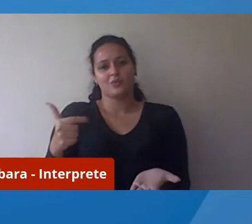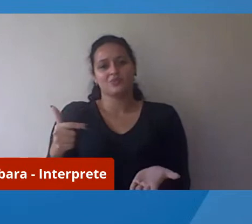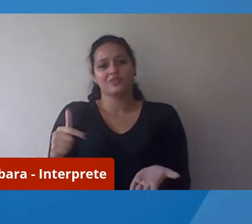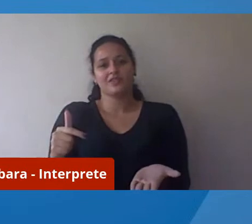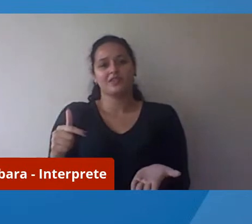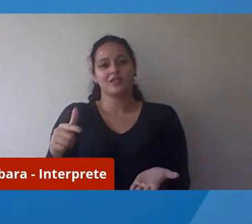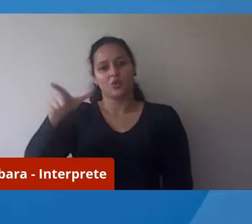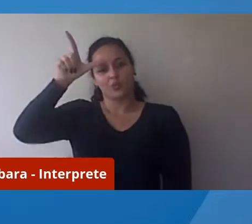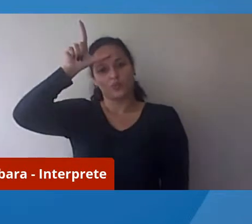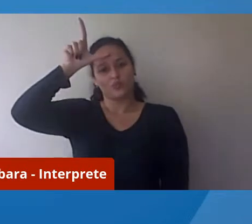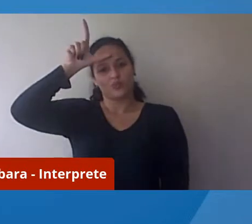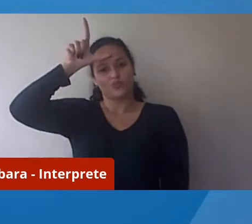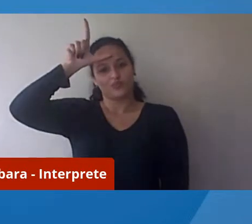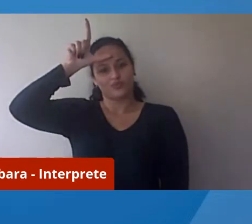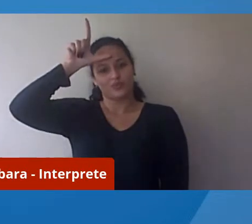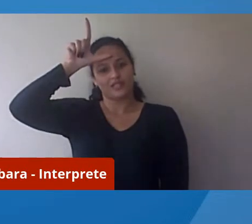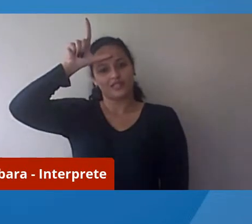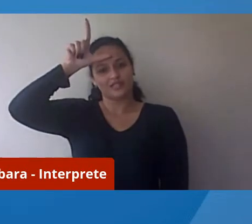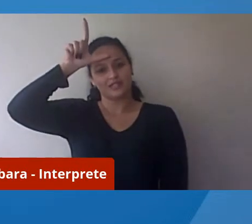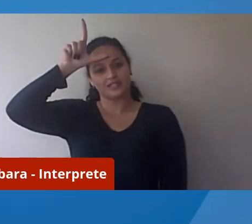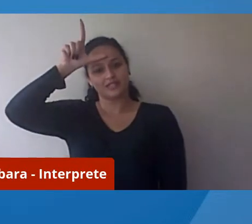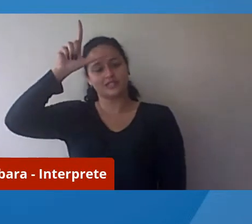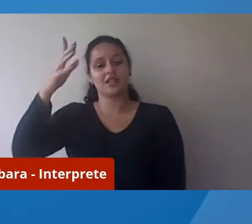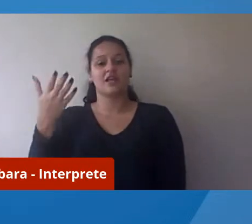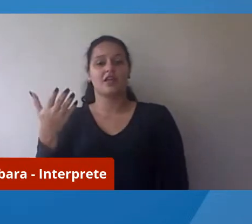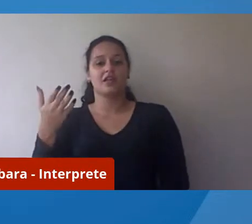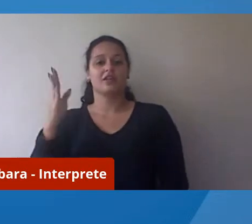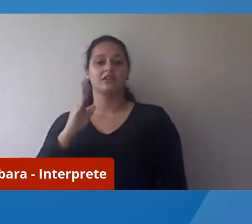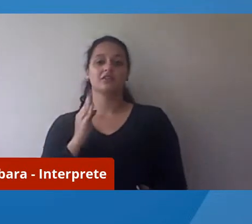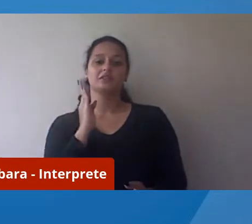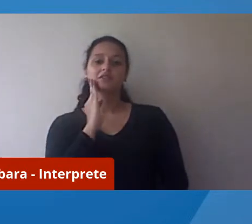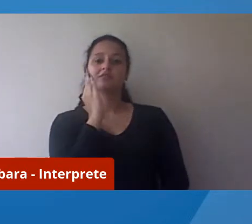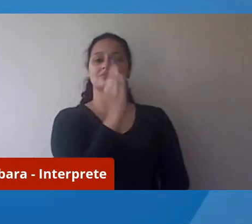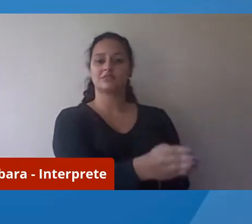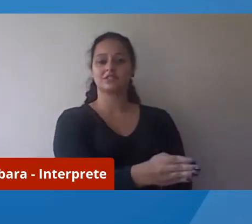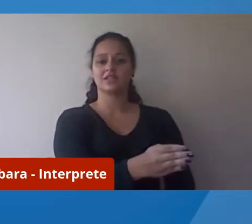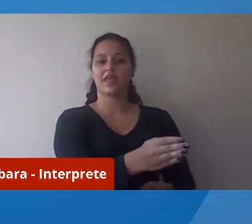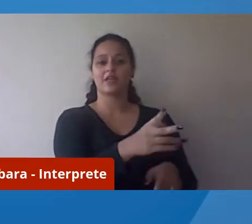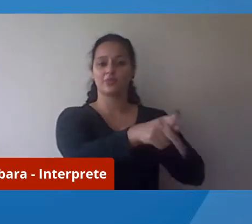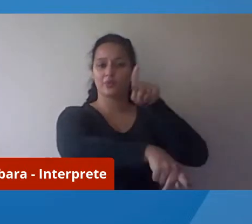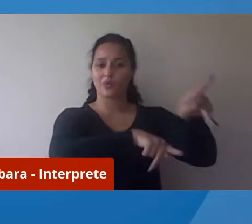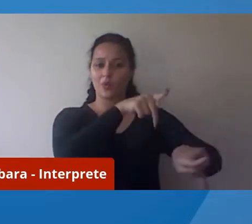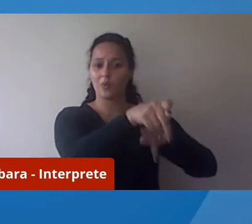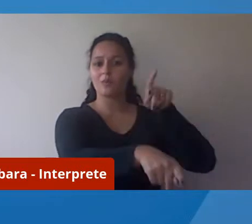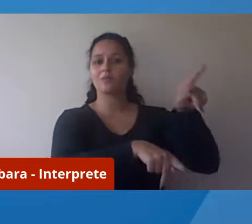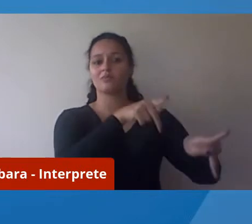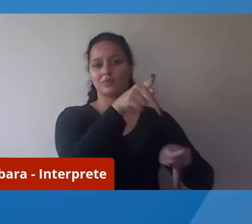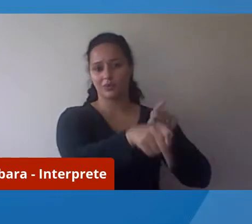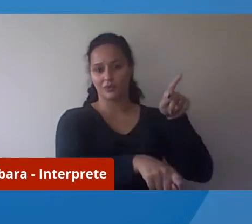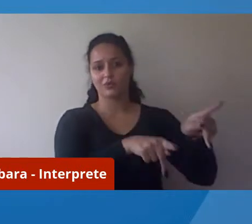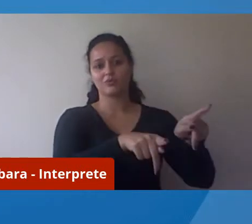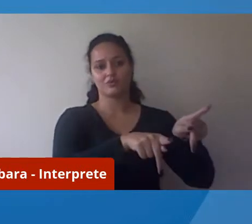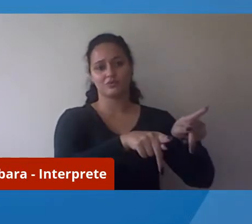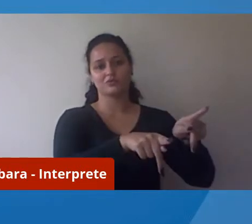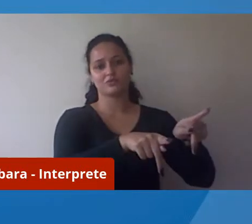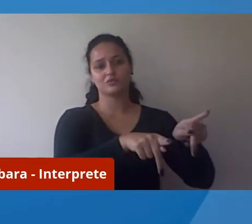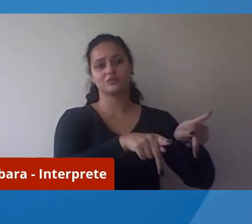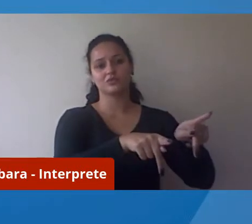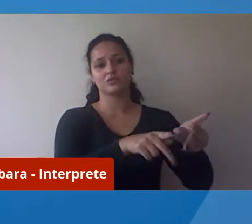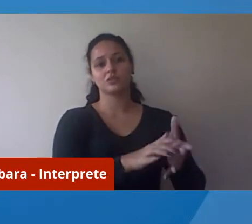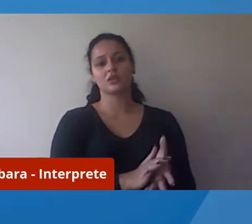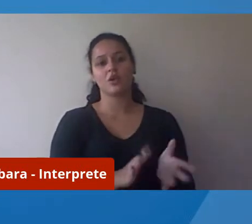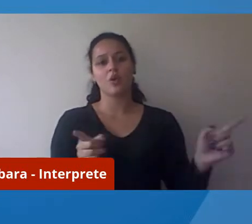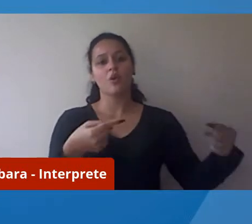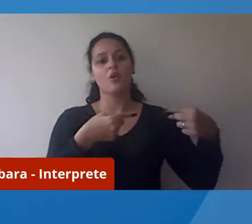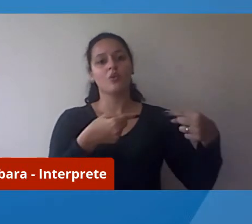ao povo, denunciando as elites. Né? Eu não conheço. Todos eles usam essa retórica. Né? Então, esse conceito de populismo não